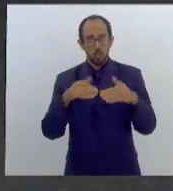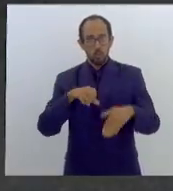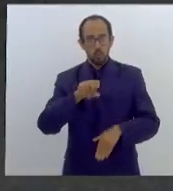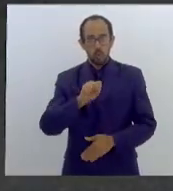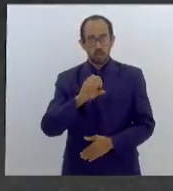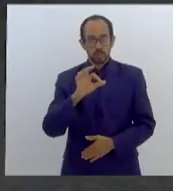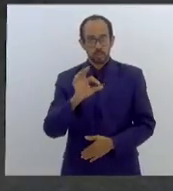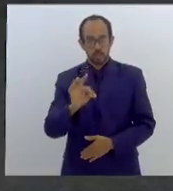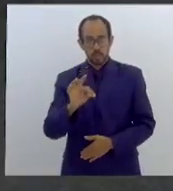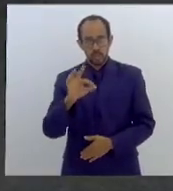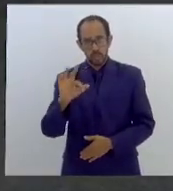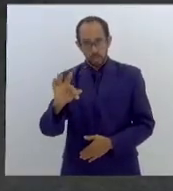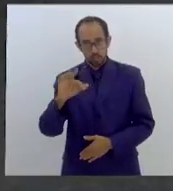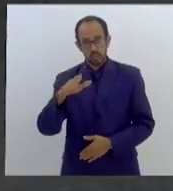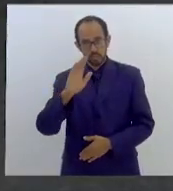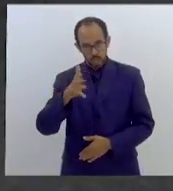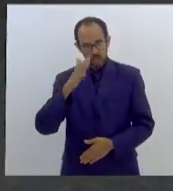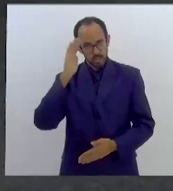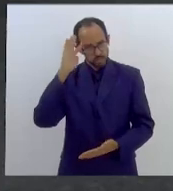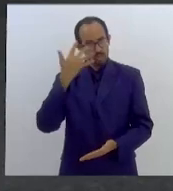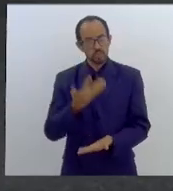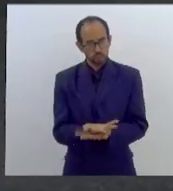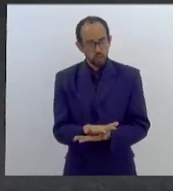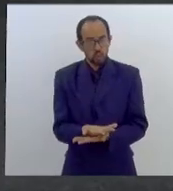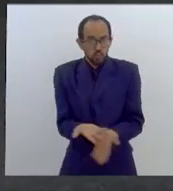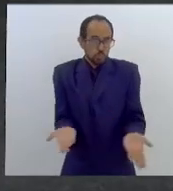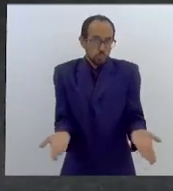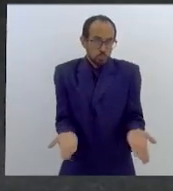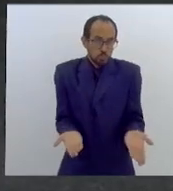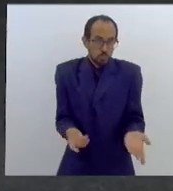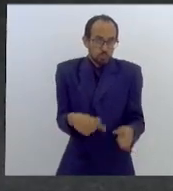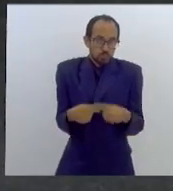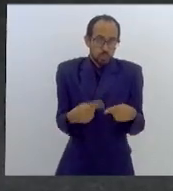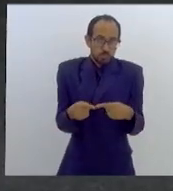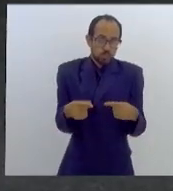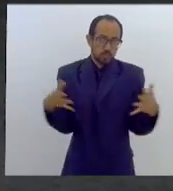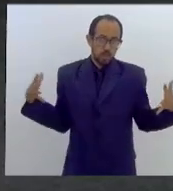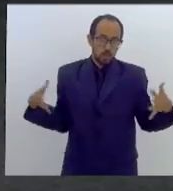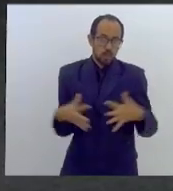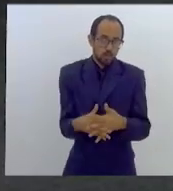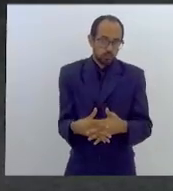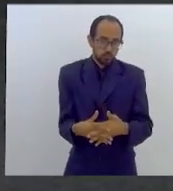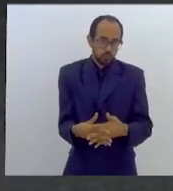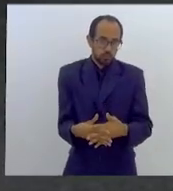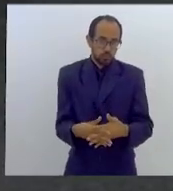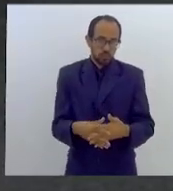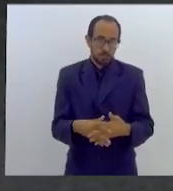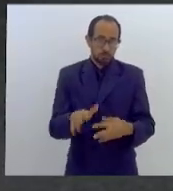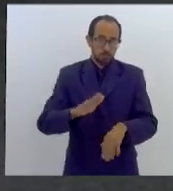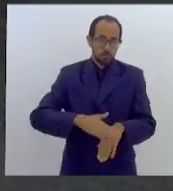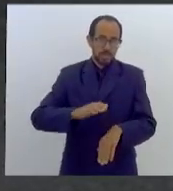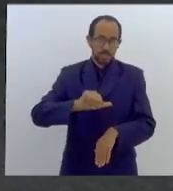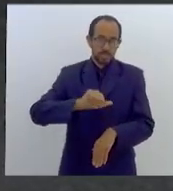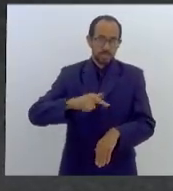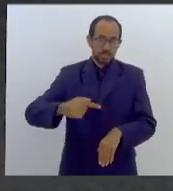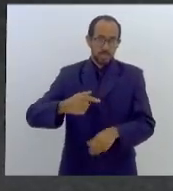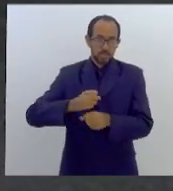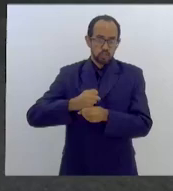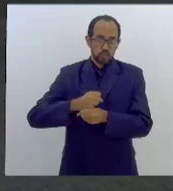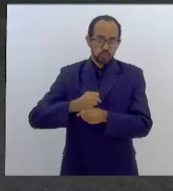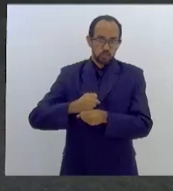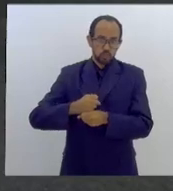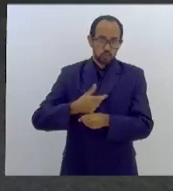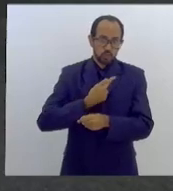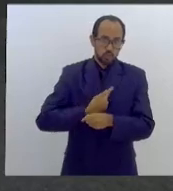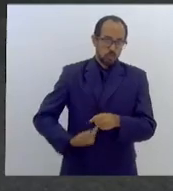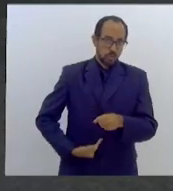Federal já decidiu, depois de uma contenda judicial de mais de 17 anos, e que o governador do Estado